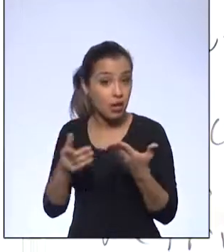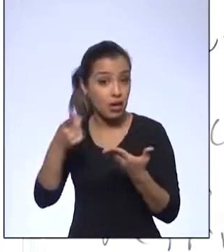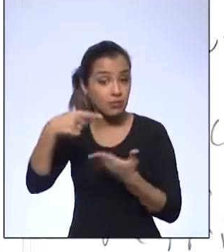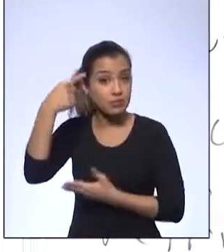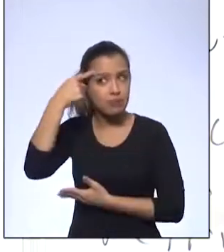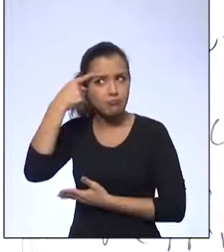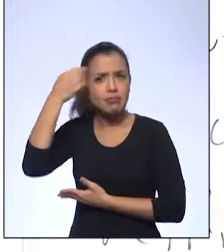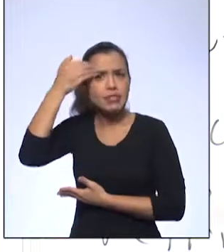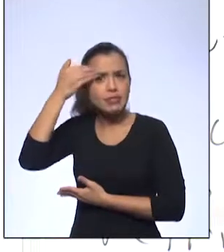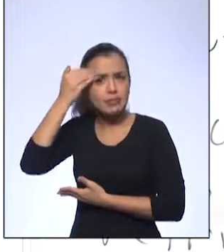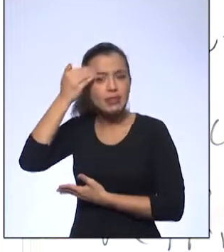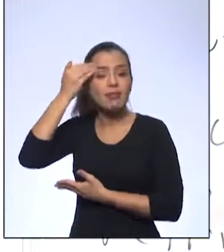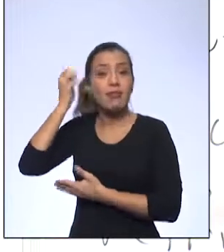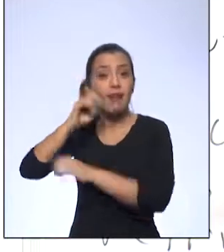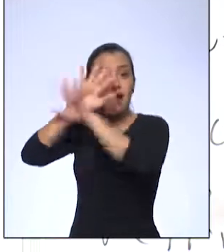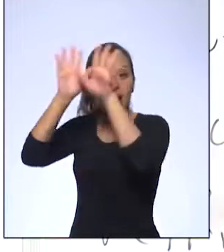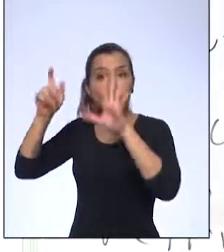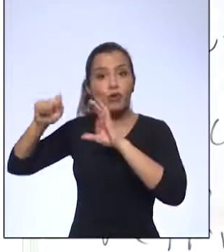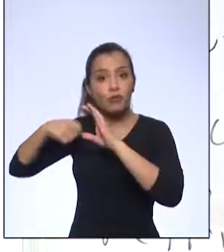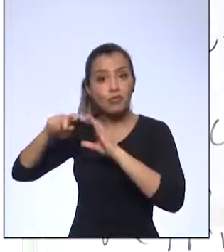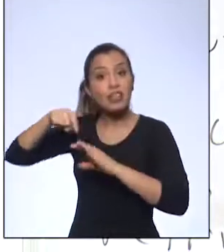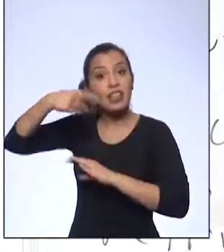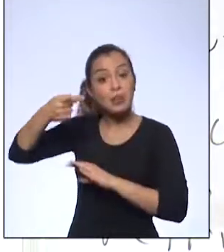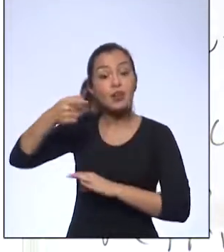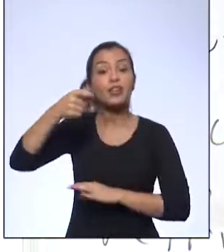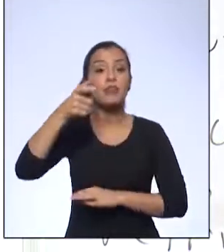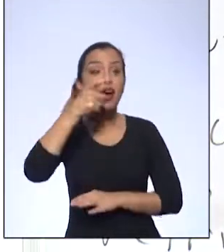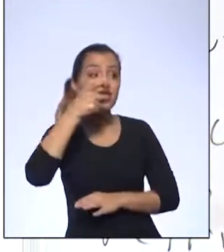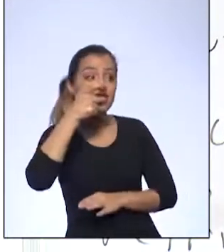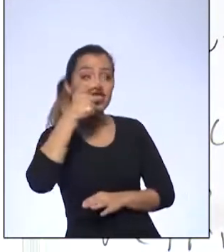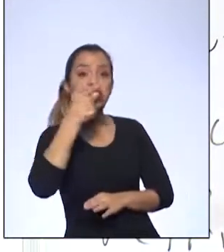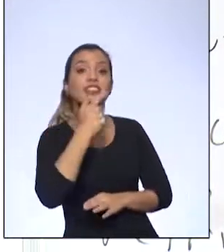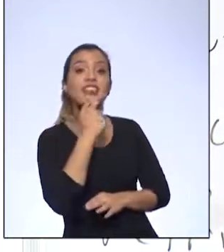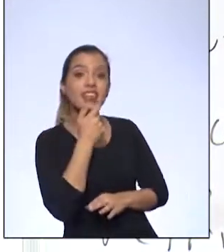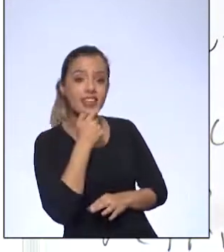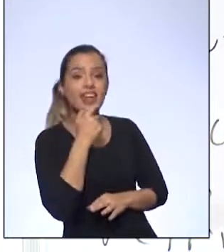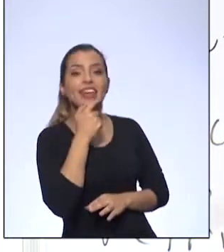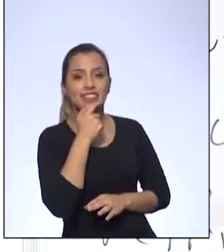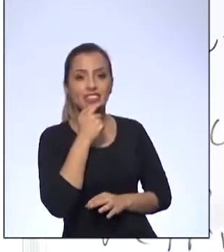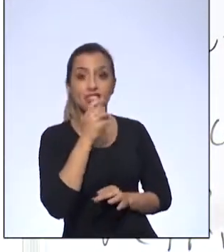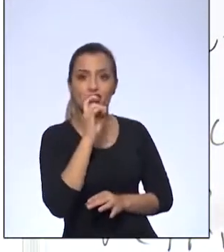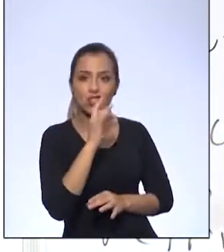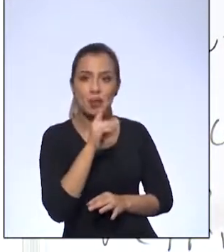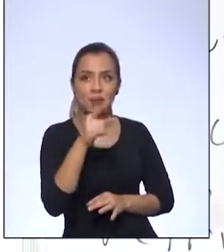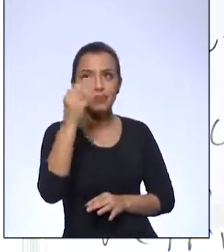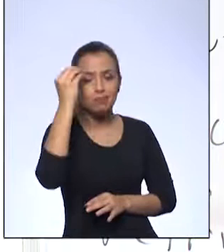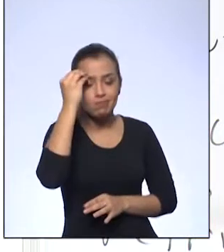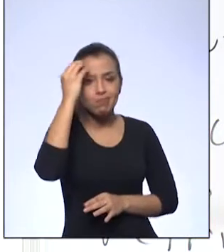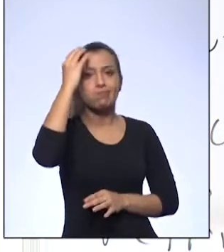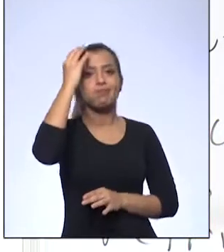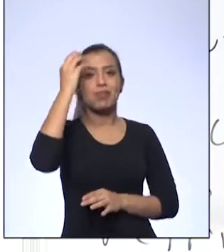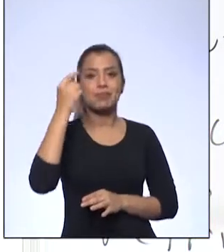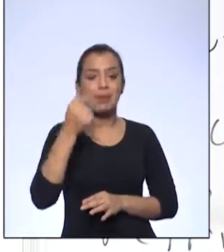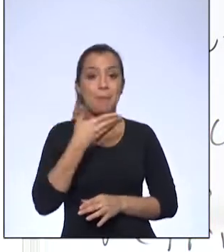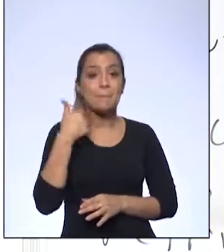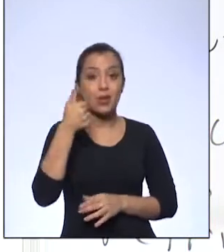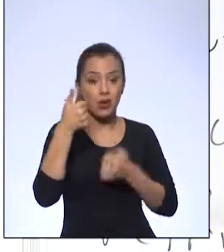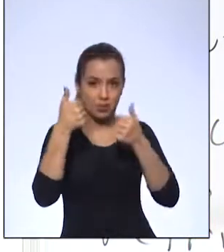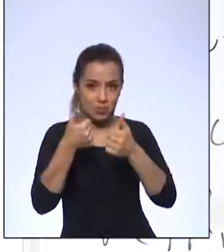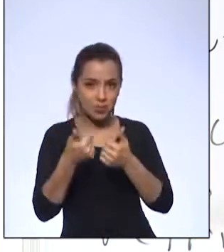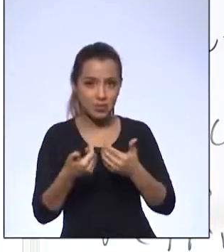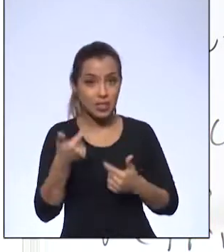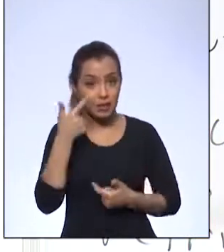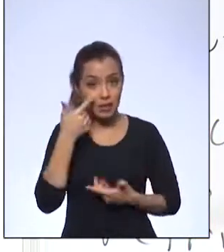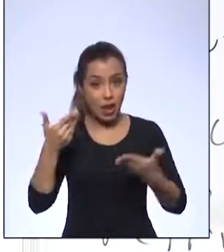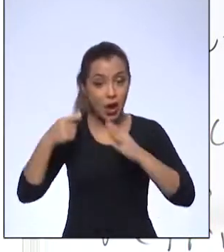entendam o vídeo inteiro, depois a gente vai assistir de novo em inglês, aí vocês vão ver como vocês vão entender tudo, porque vocês já estão assistindo agora, certo? Então